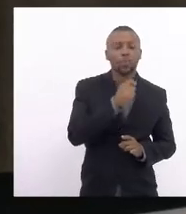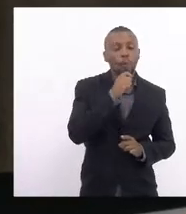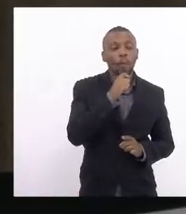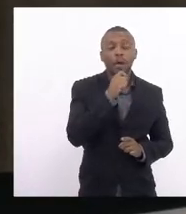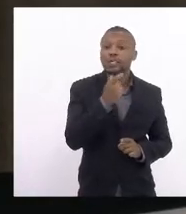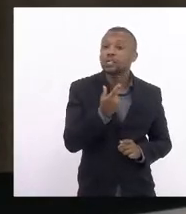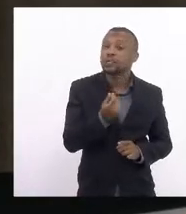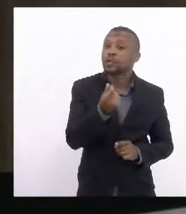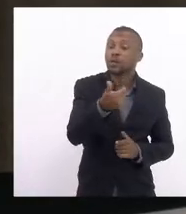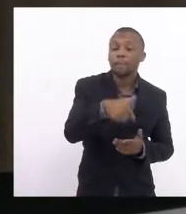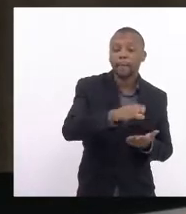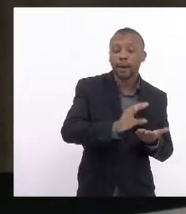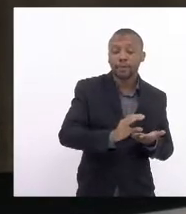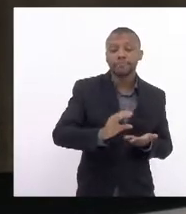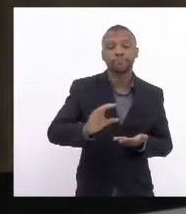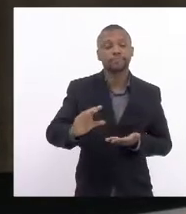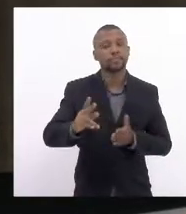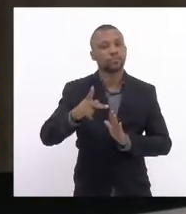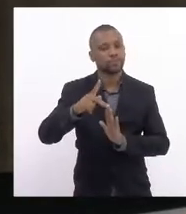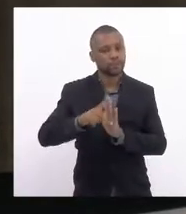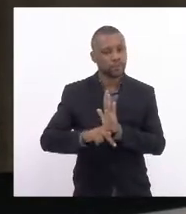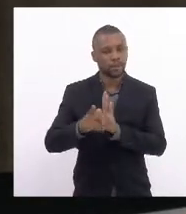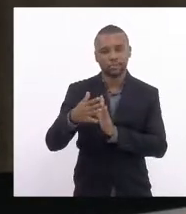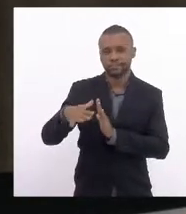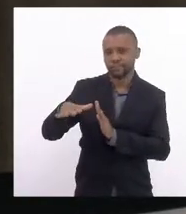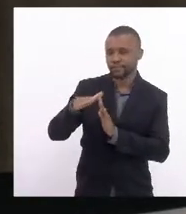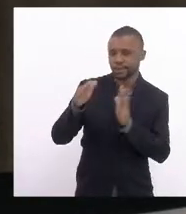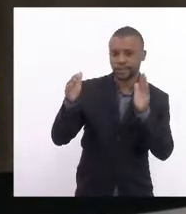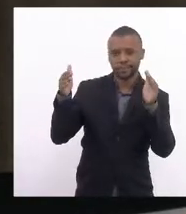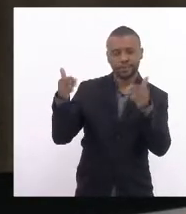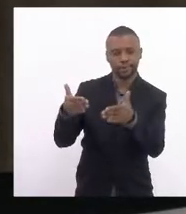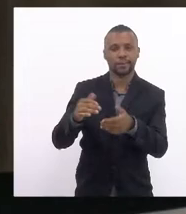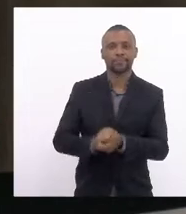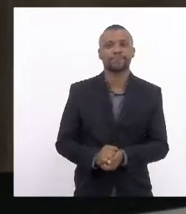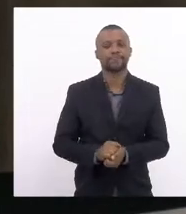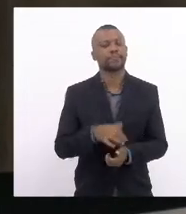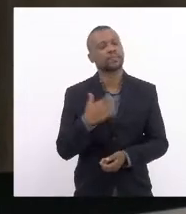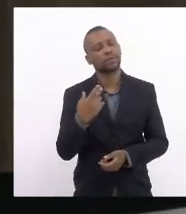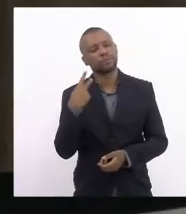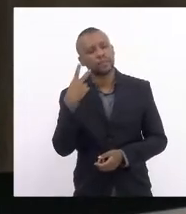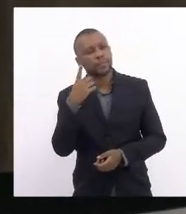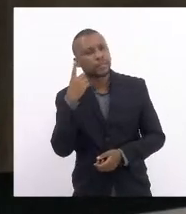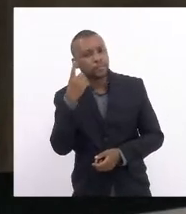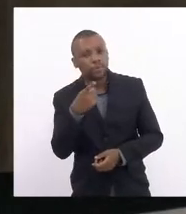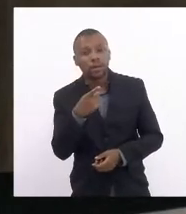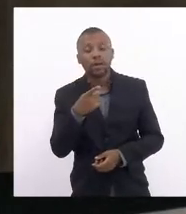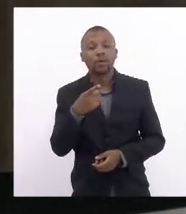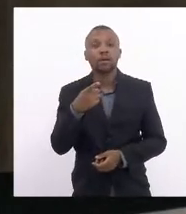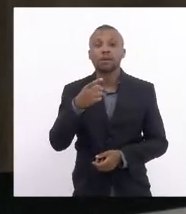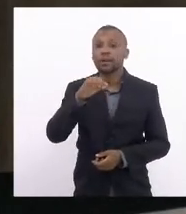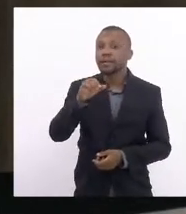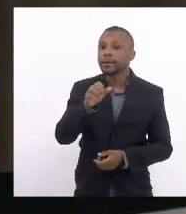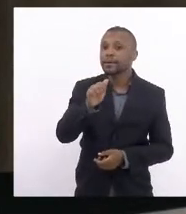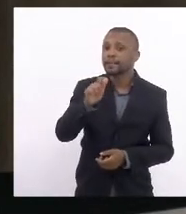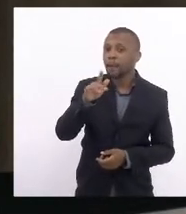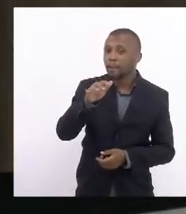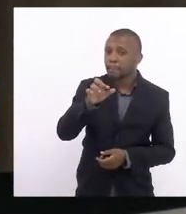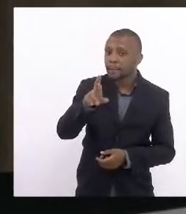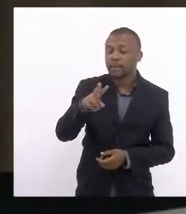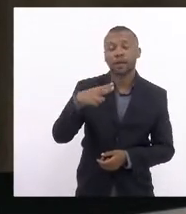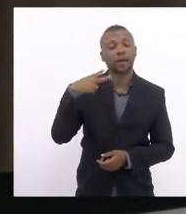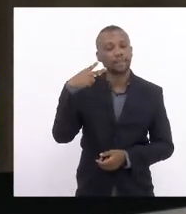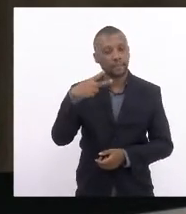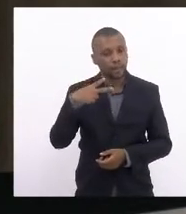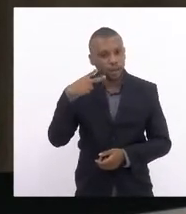um projeto dessa envergadura. O deputado Jalmir, eu queria atenção do deputado Jalmir, que é vereador